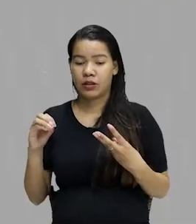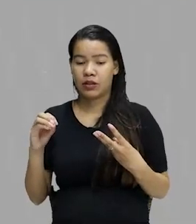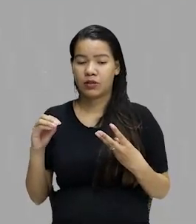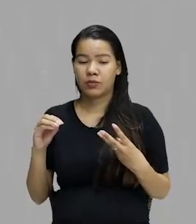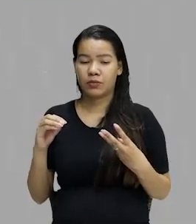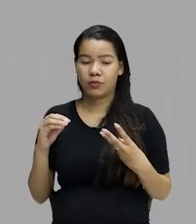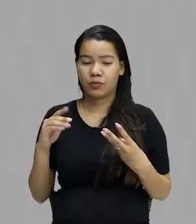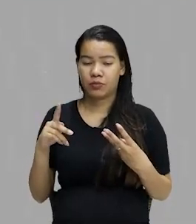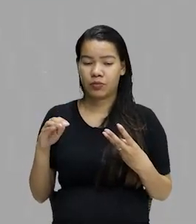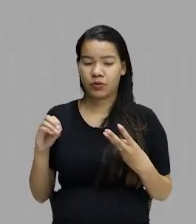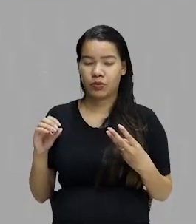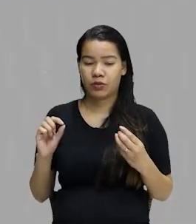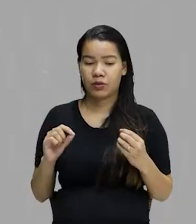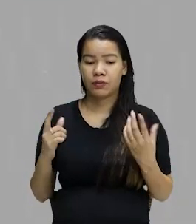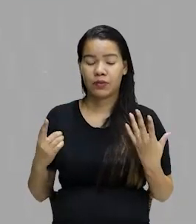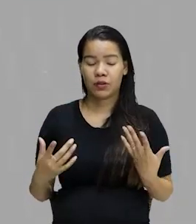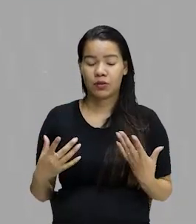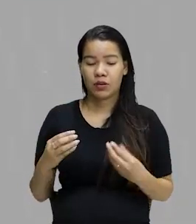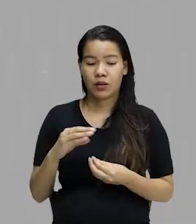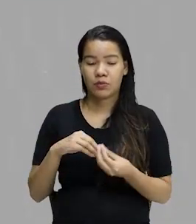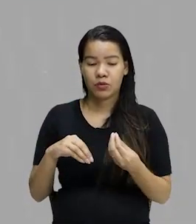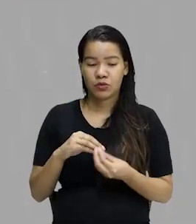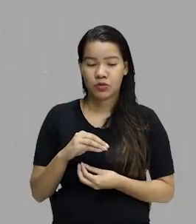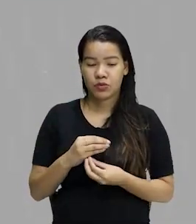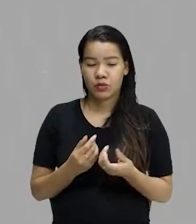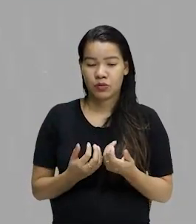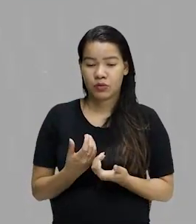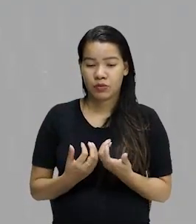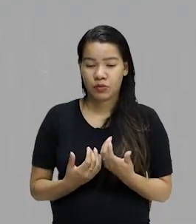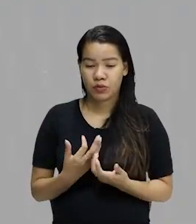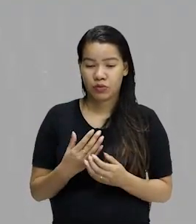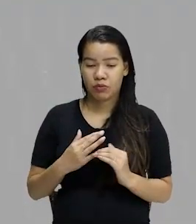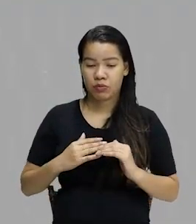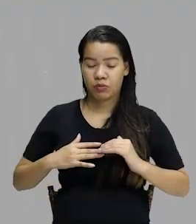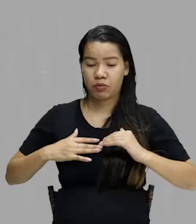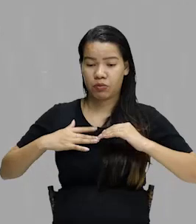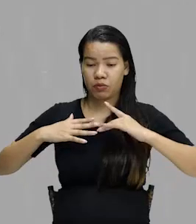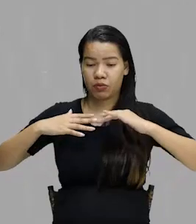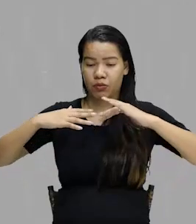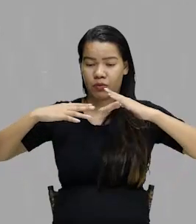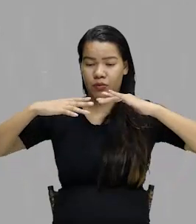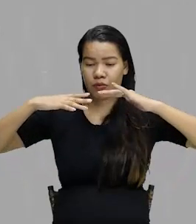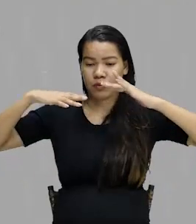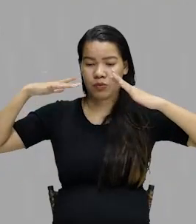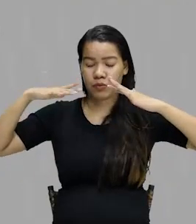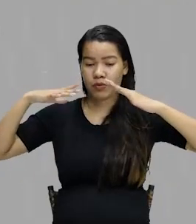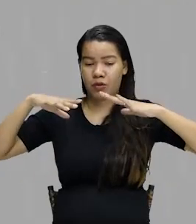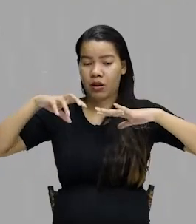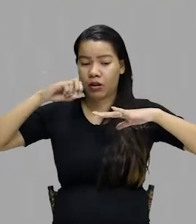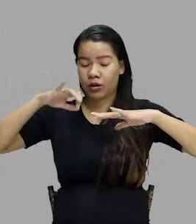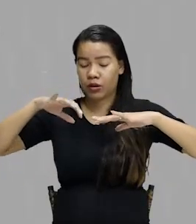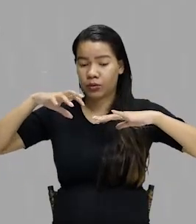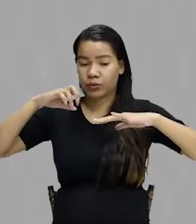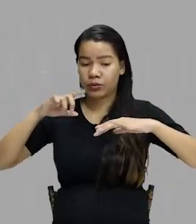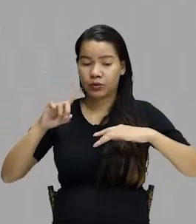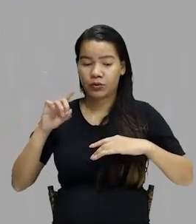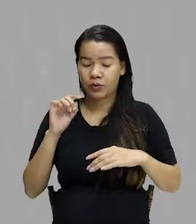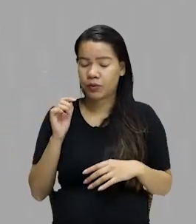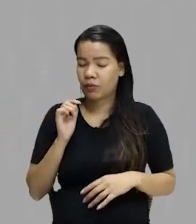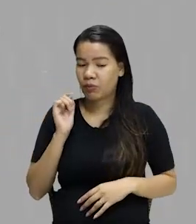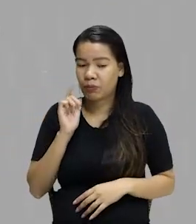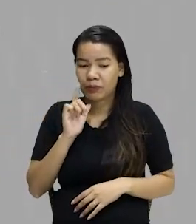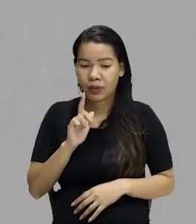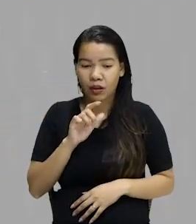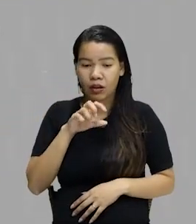sair uma fumaça asfixiante. Não conseguia respirar e meus olhos, nariz e garganta começaram a